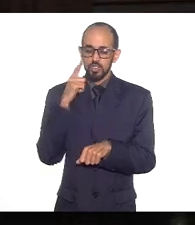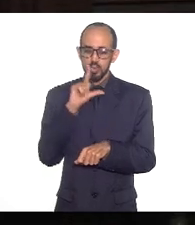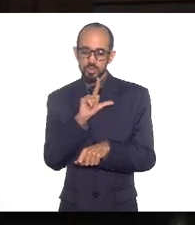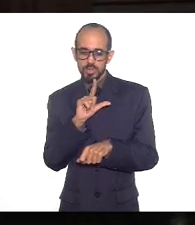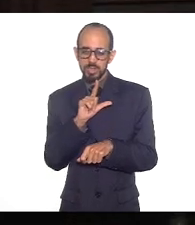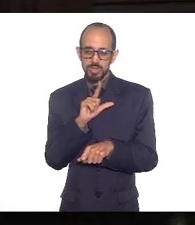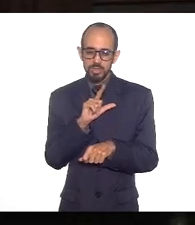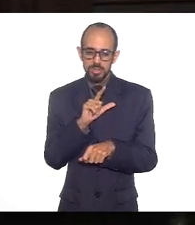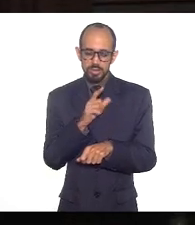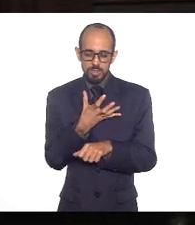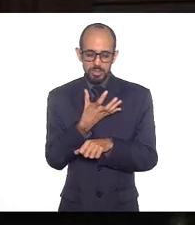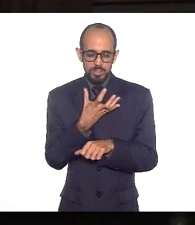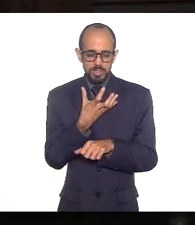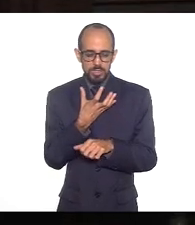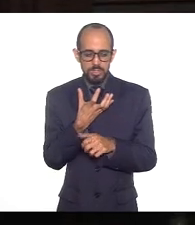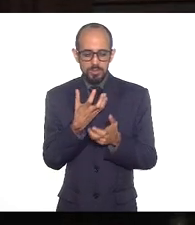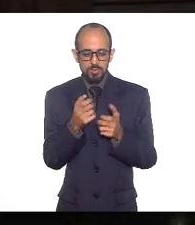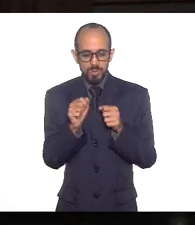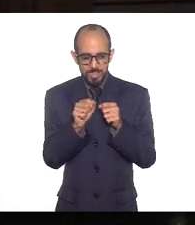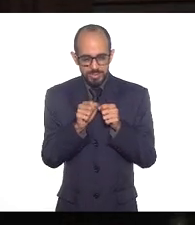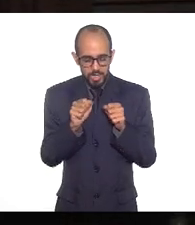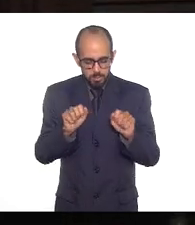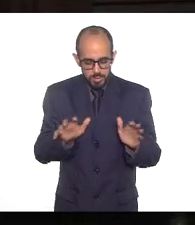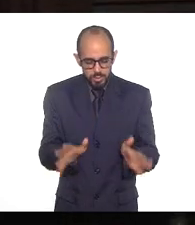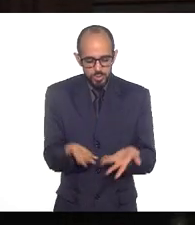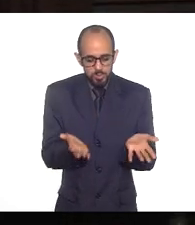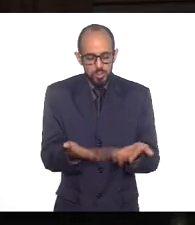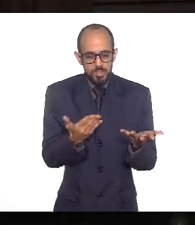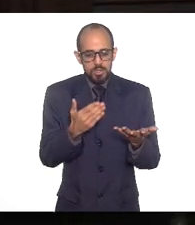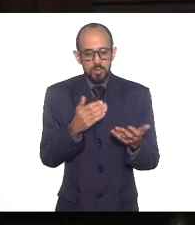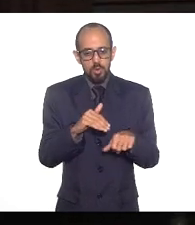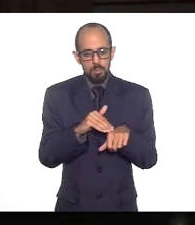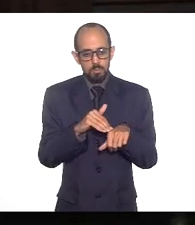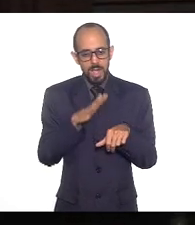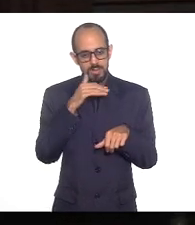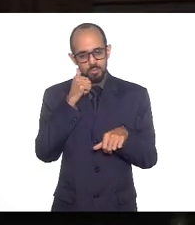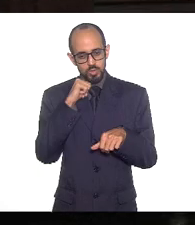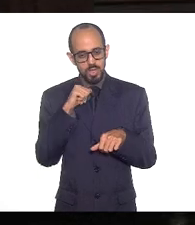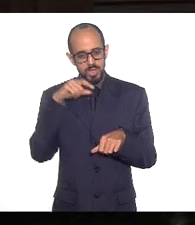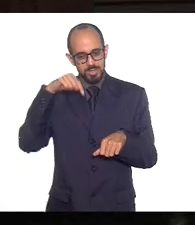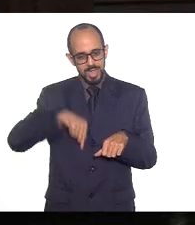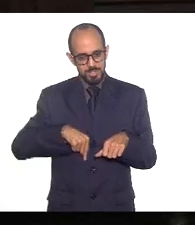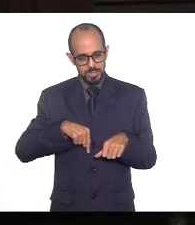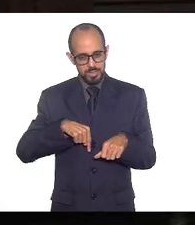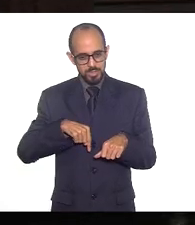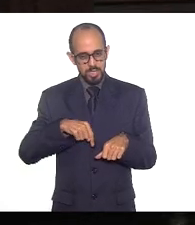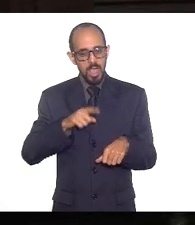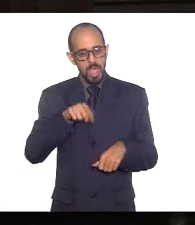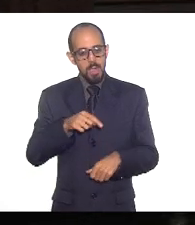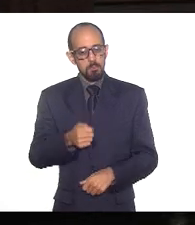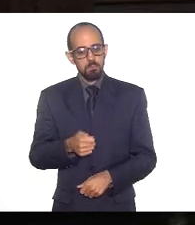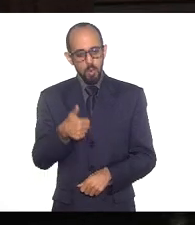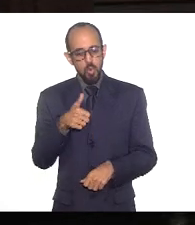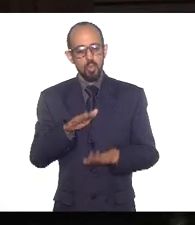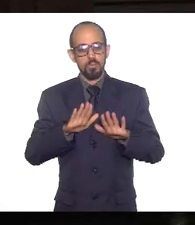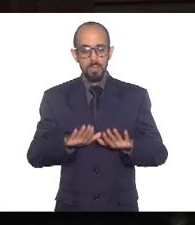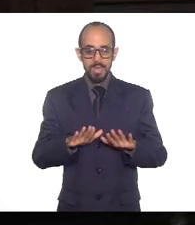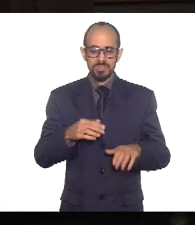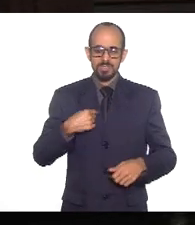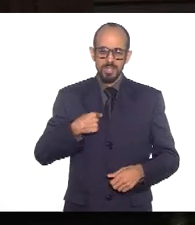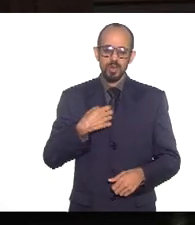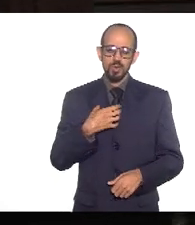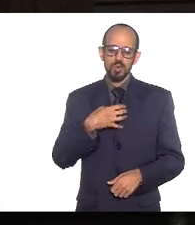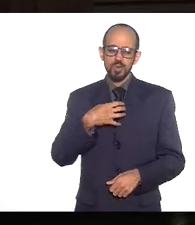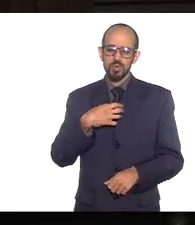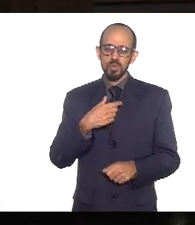adotar para estimular a presença maior de mulheres lenço Parlamento eu acho e ainda mas eu já